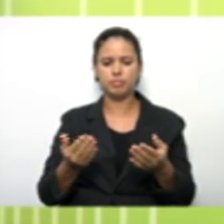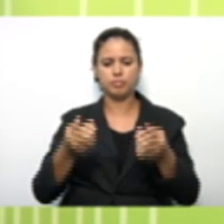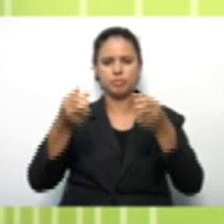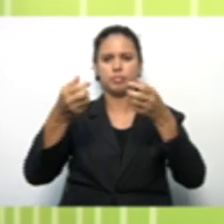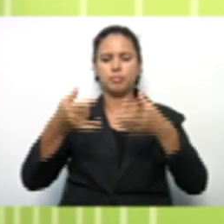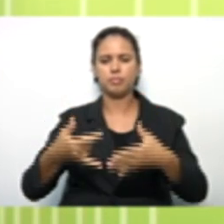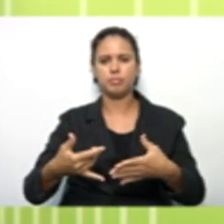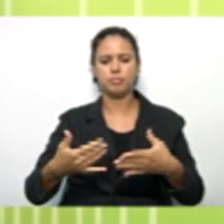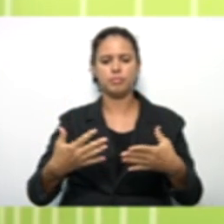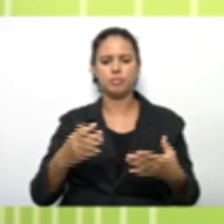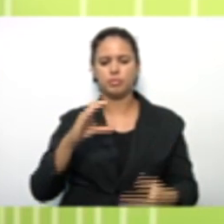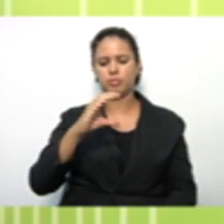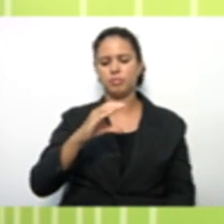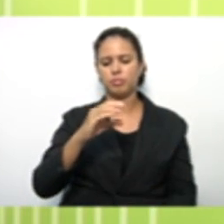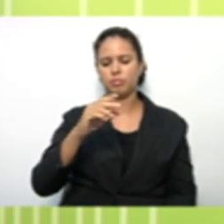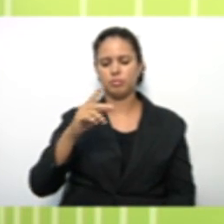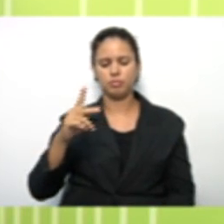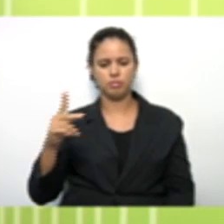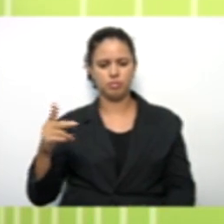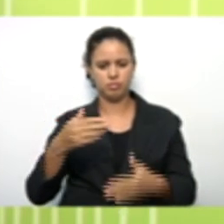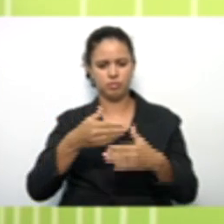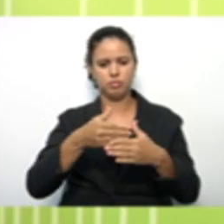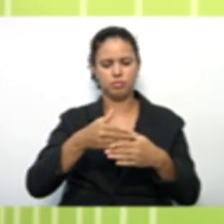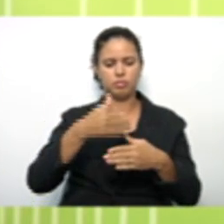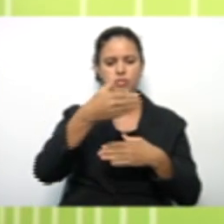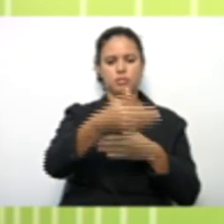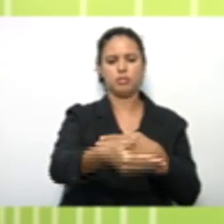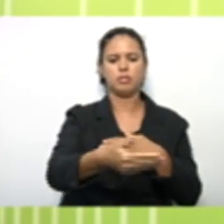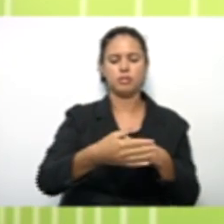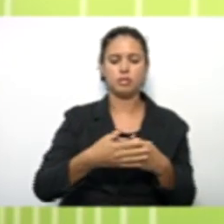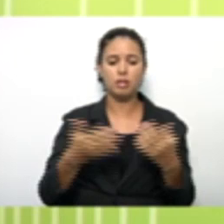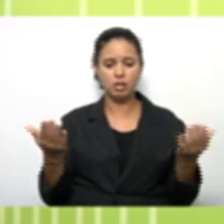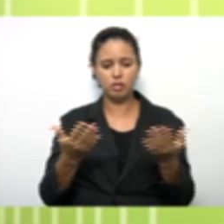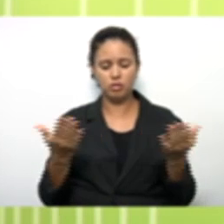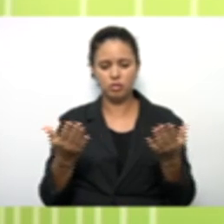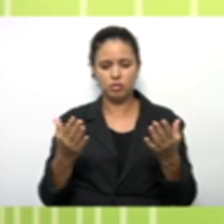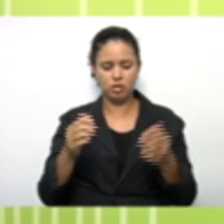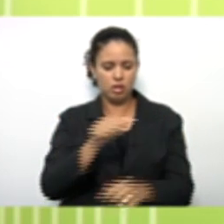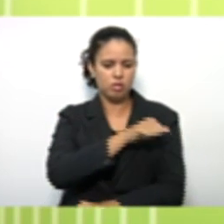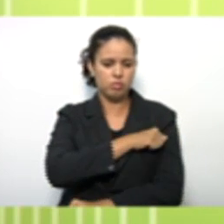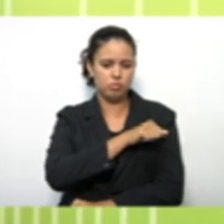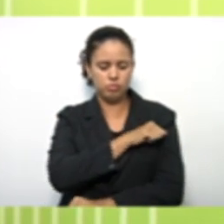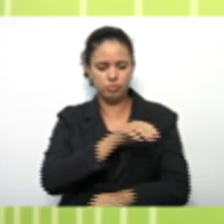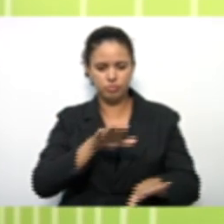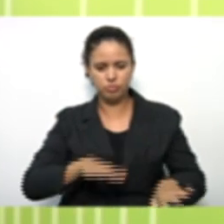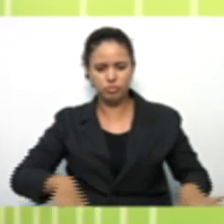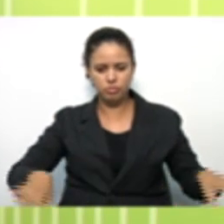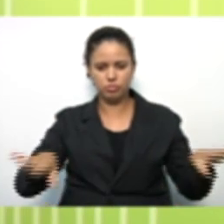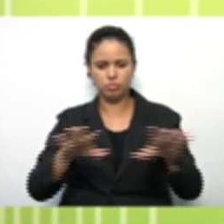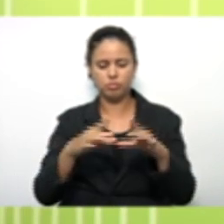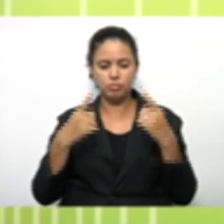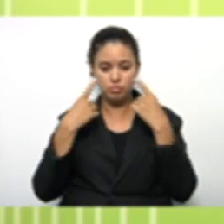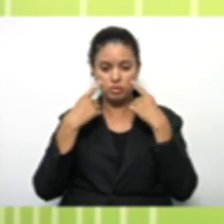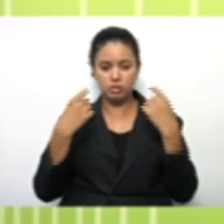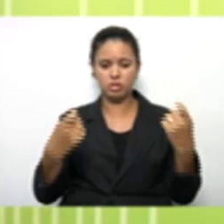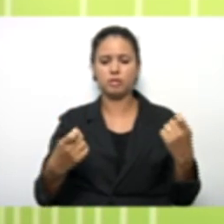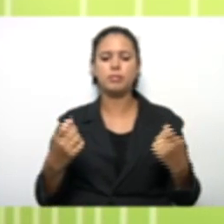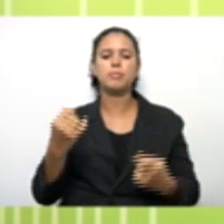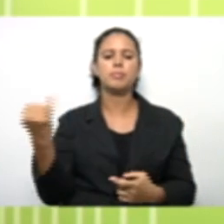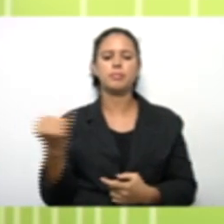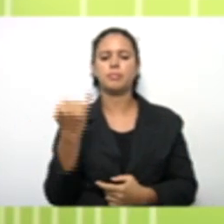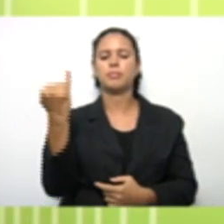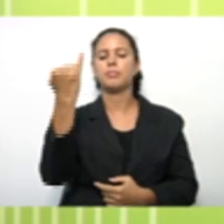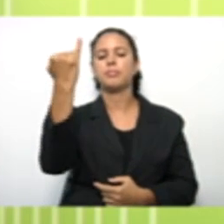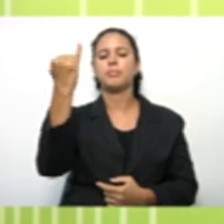externa sobre a composição do patrimônio. Eu gostaria que todos os alunos prestassem atenção, porque é muito